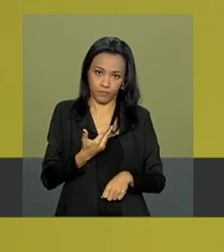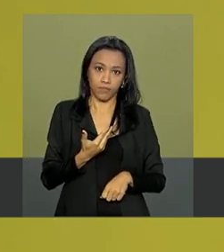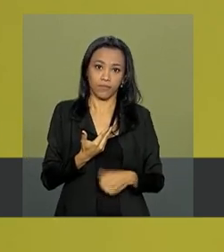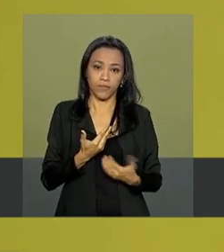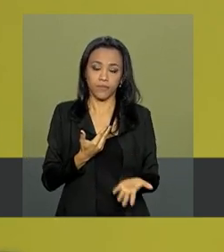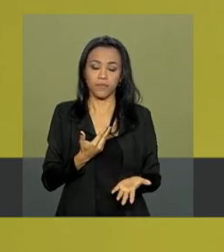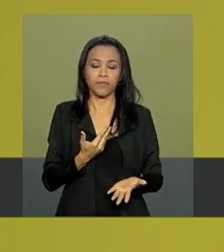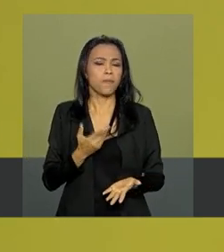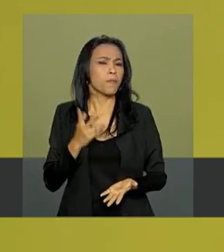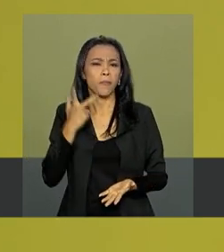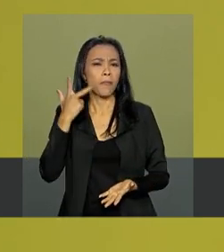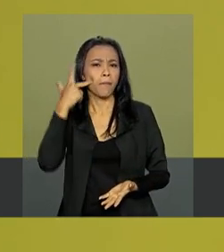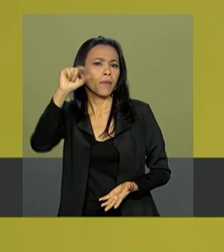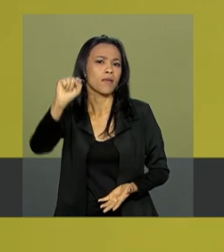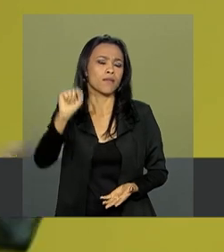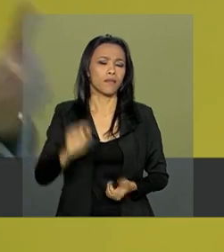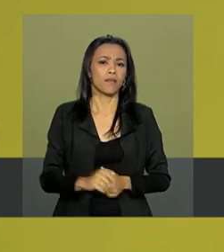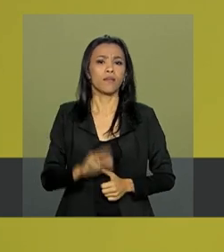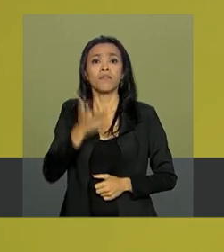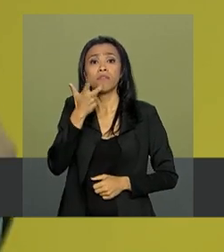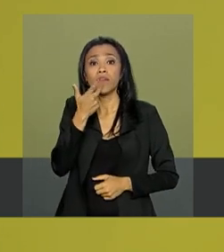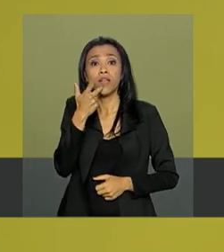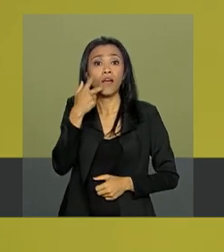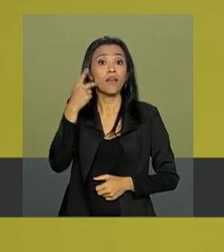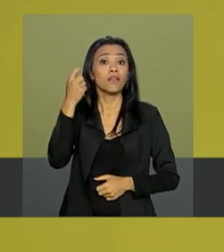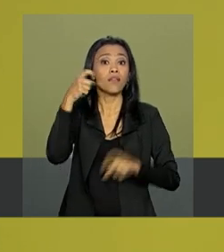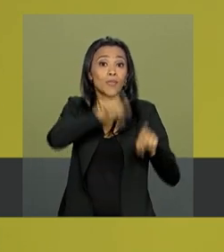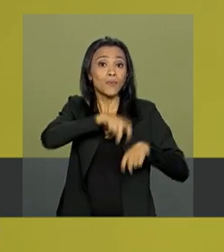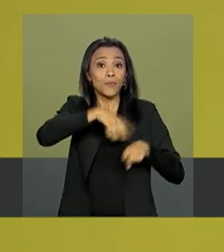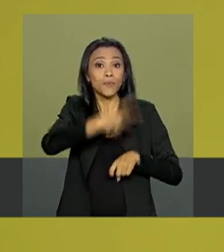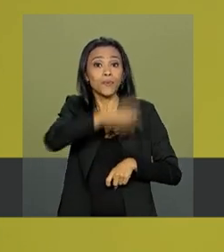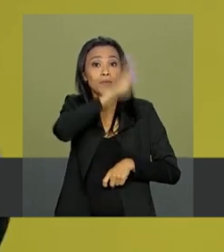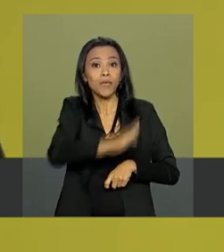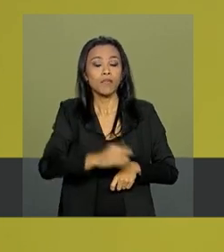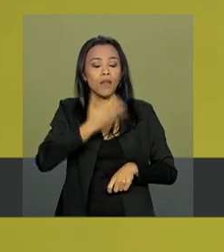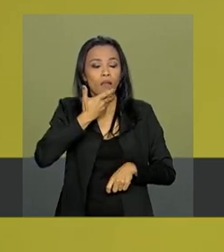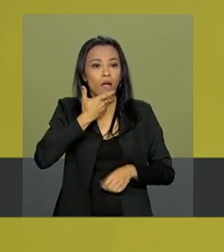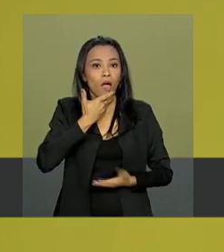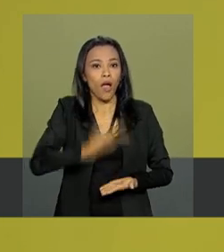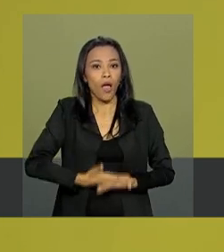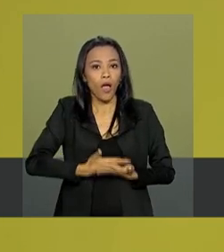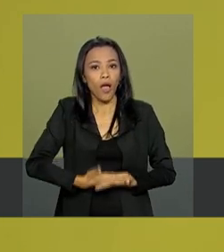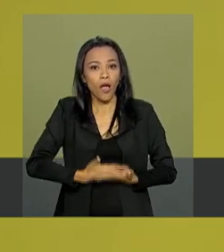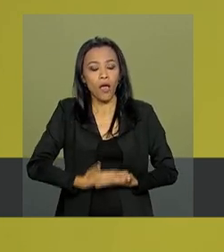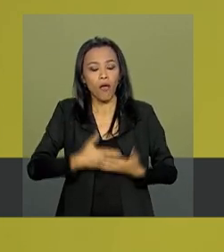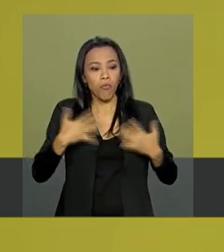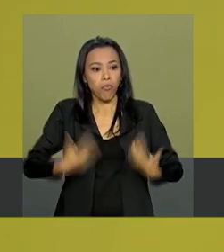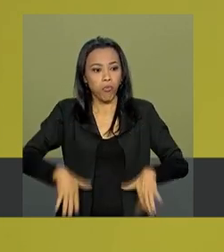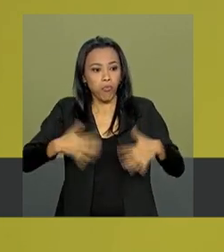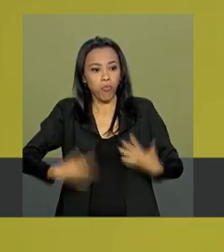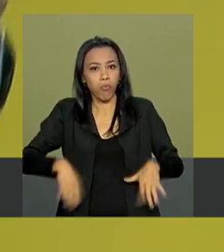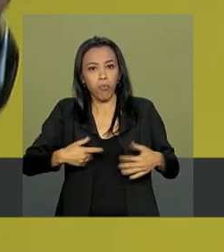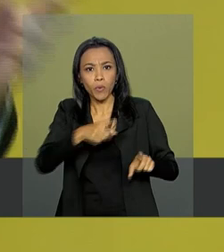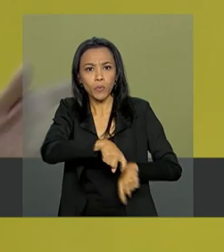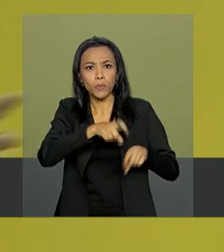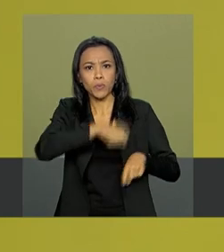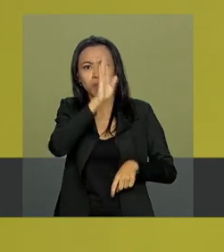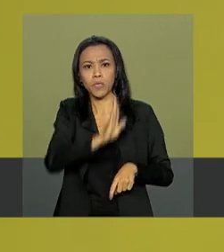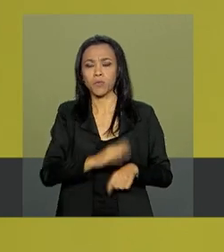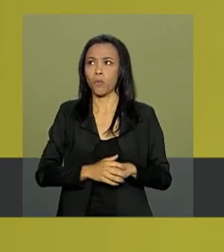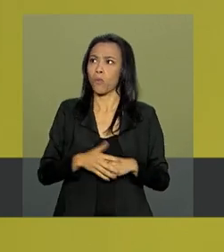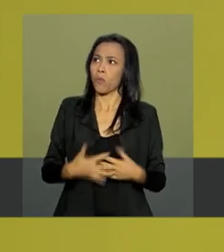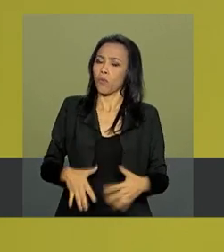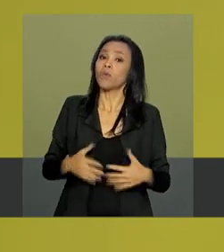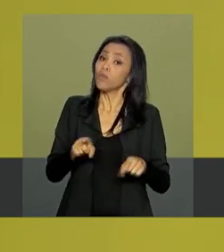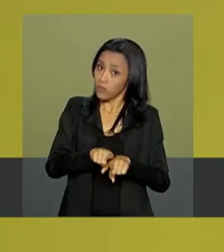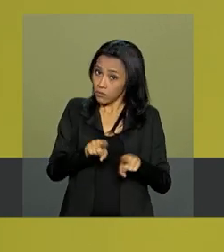bilateral, para falar da agricultura brasileira, encantados com a agricultura brasileira, não é? E, particularmente, com a